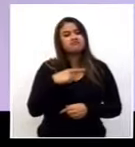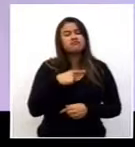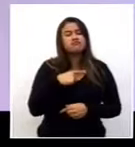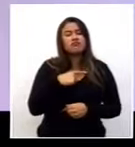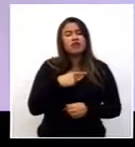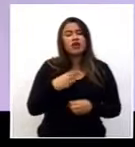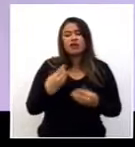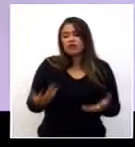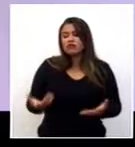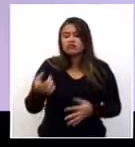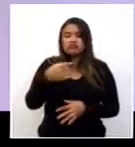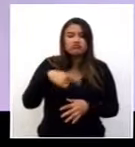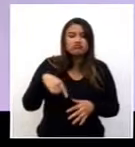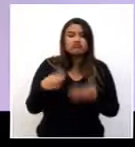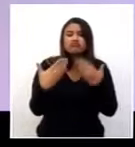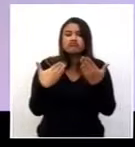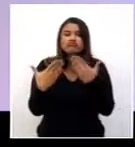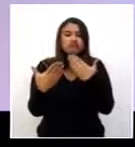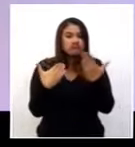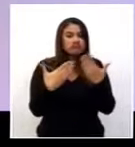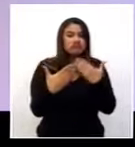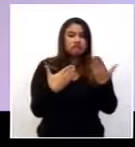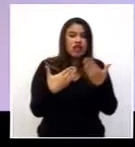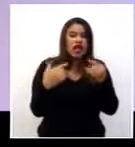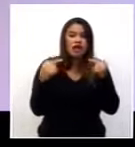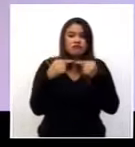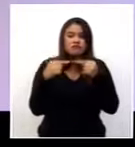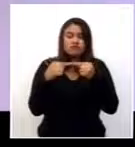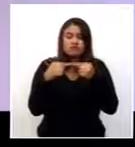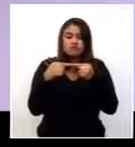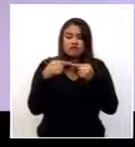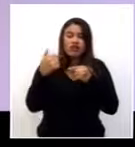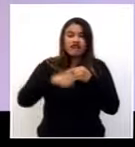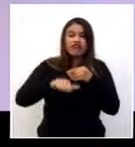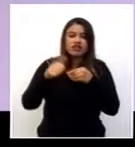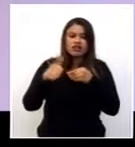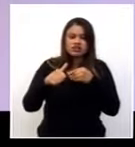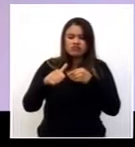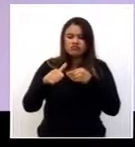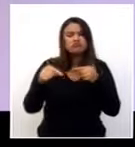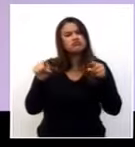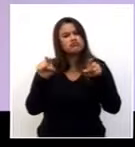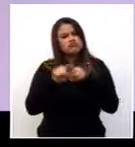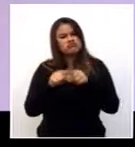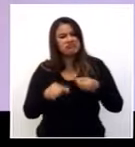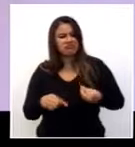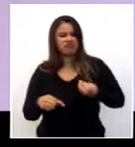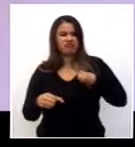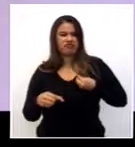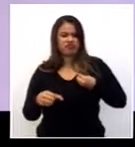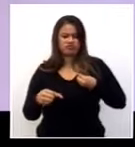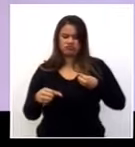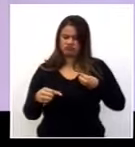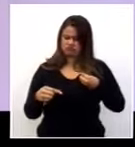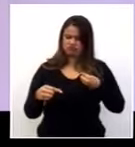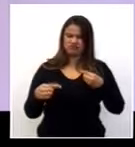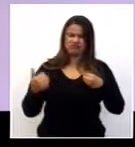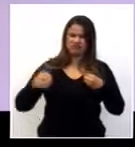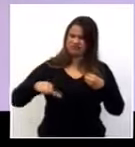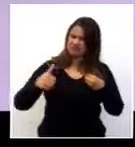vou conversar hoje com vocês sobre avaliação, eu vou falar sobre vida, ok? Falar sobre